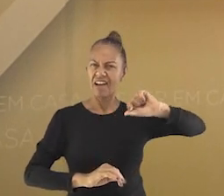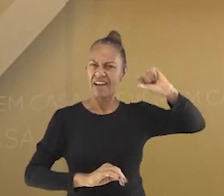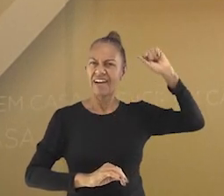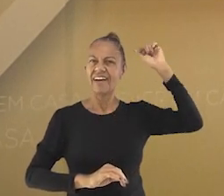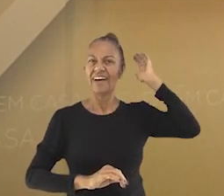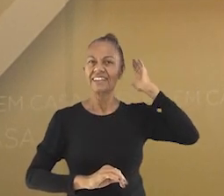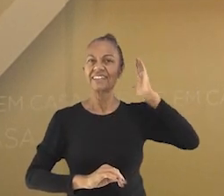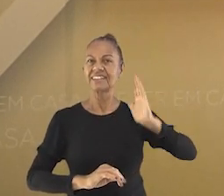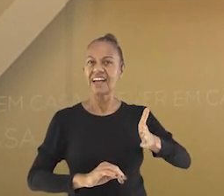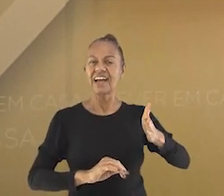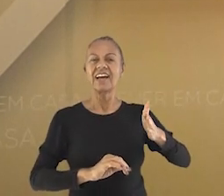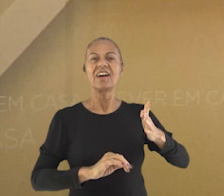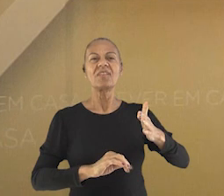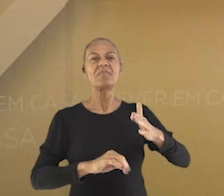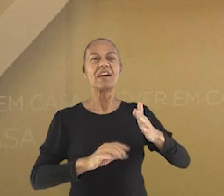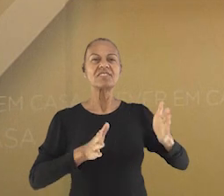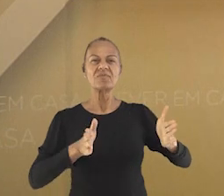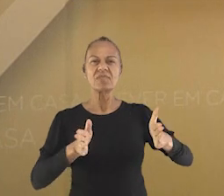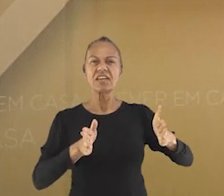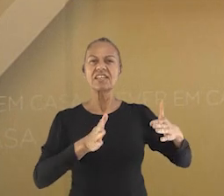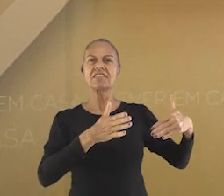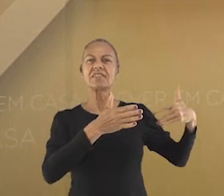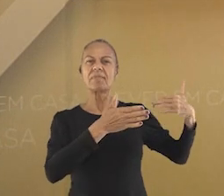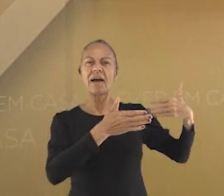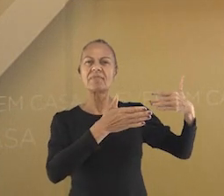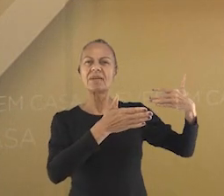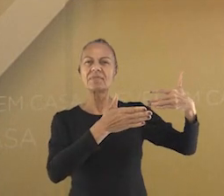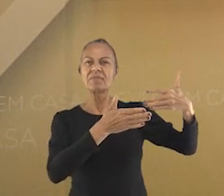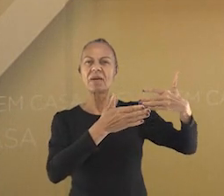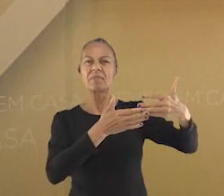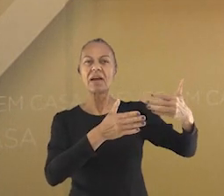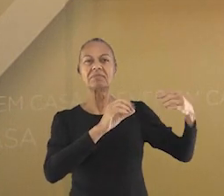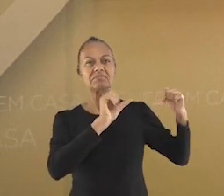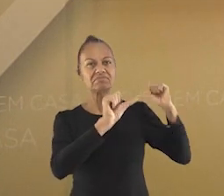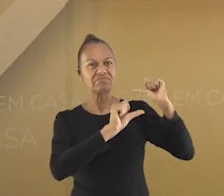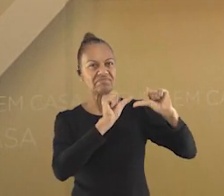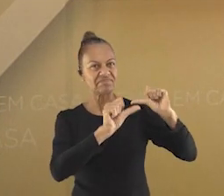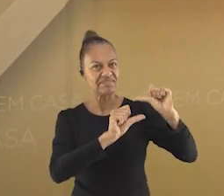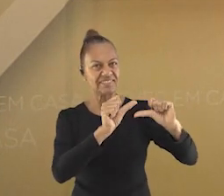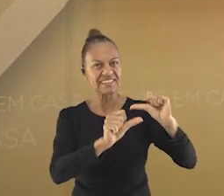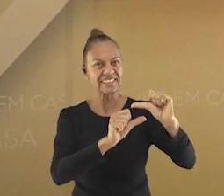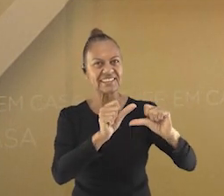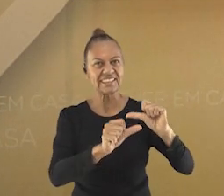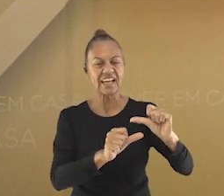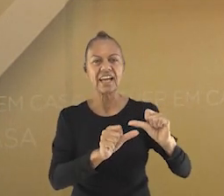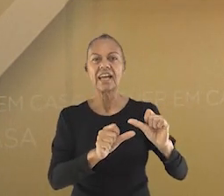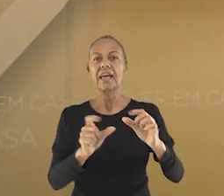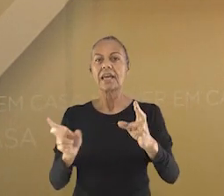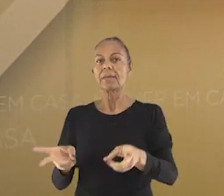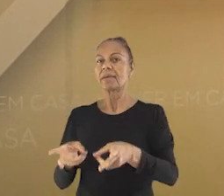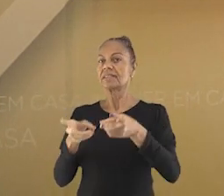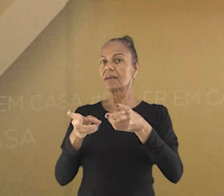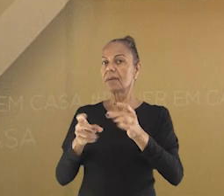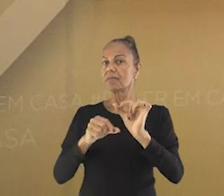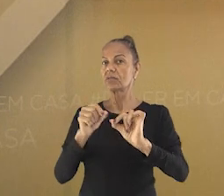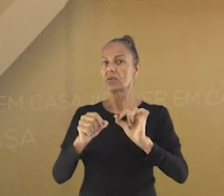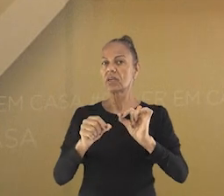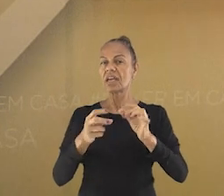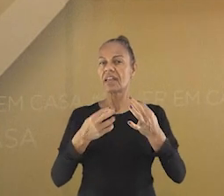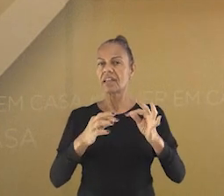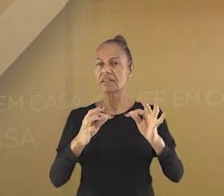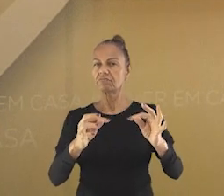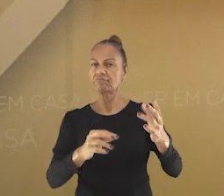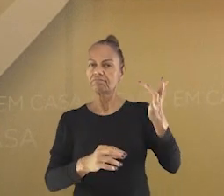sofreram transformações ao longo do tempo. Percebemos como a inteligência artificial tem inovado